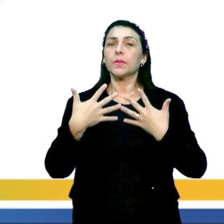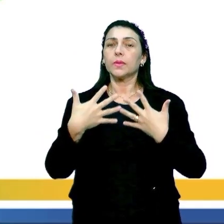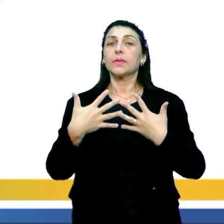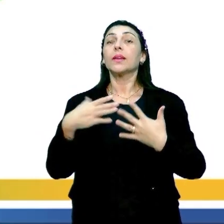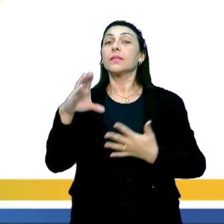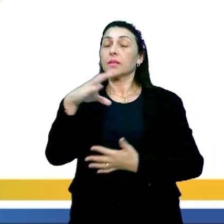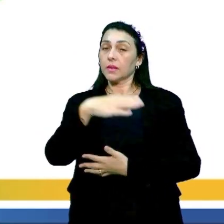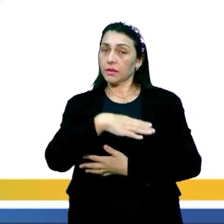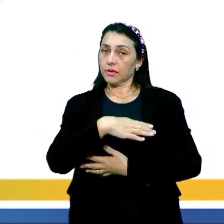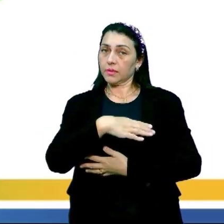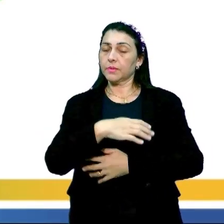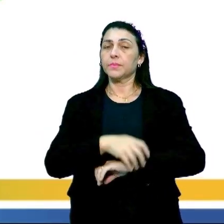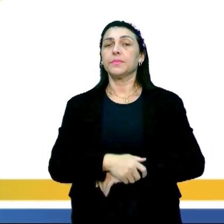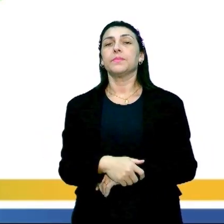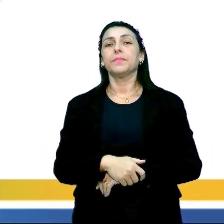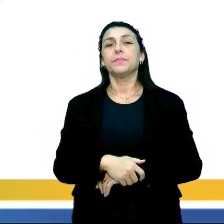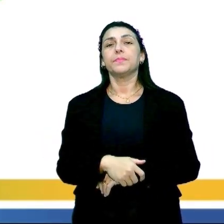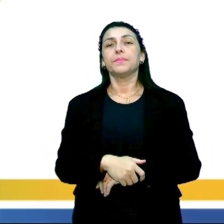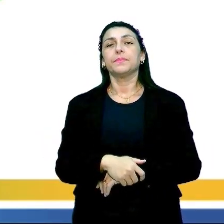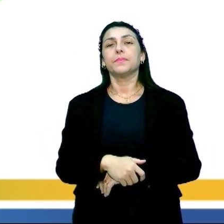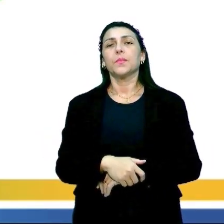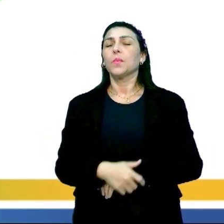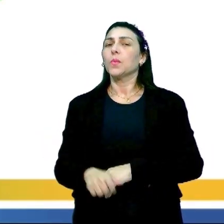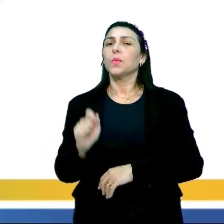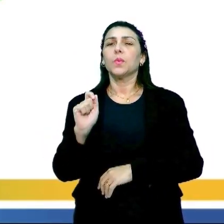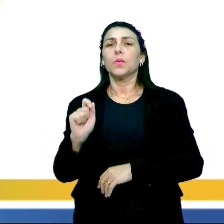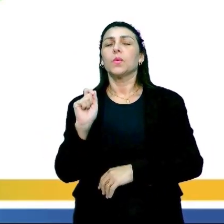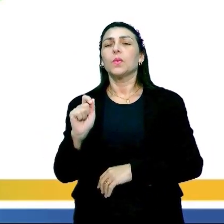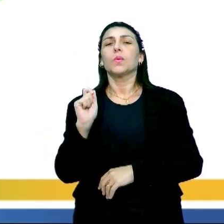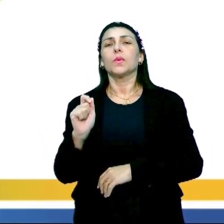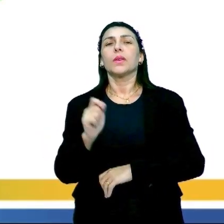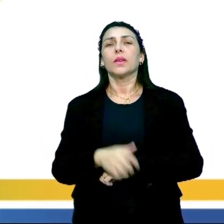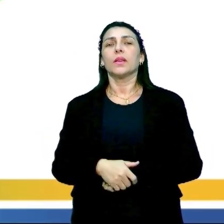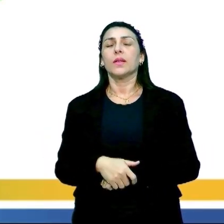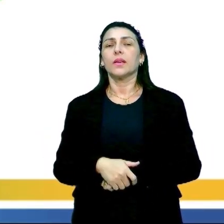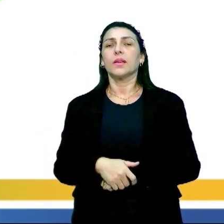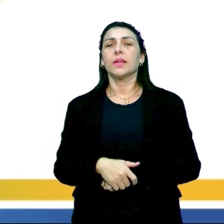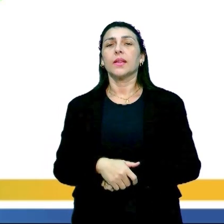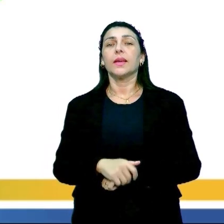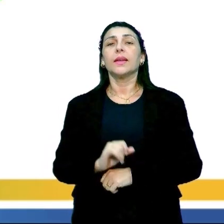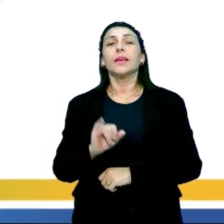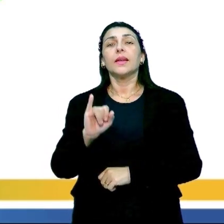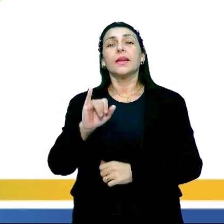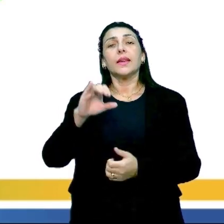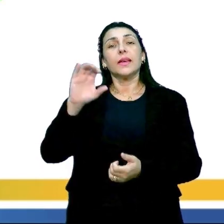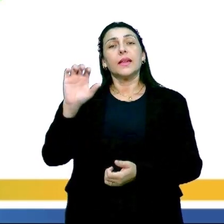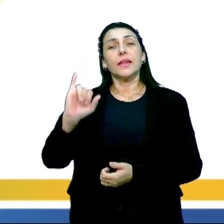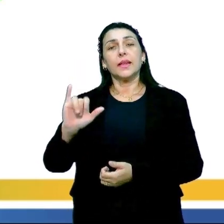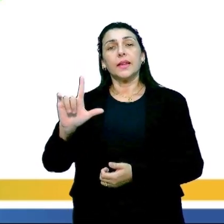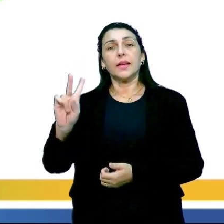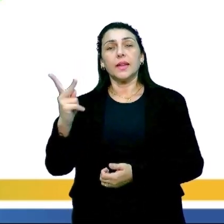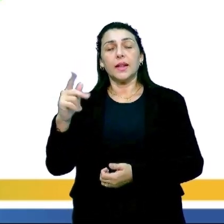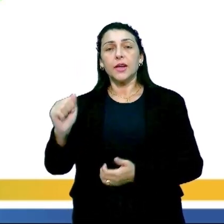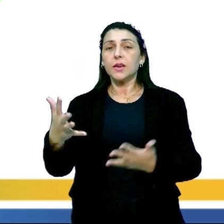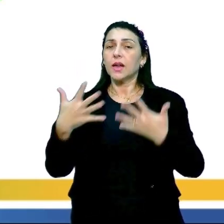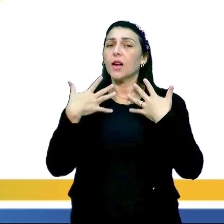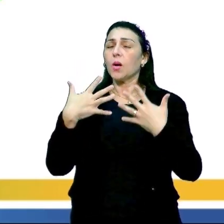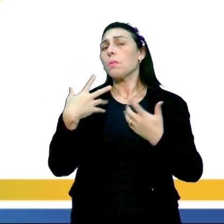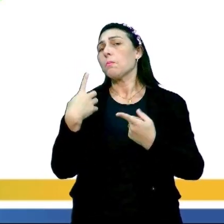nas cidades. O que nós chamamos isso aí? Ilhas de calor. Provocado por